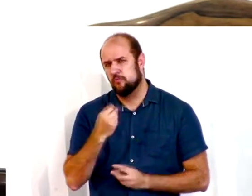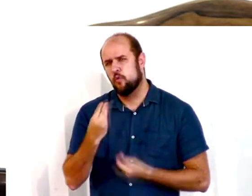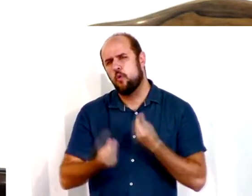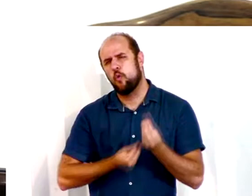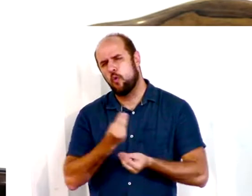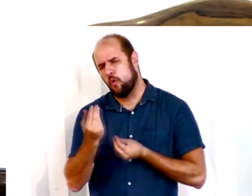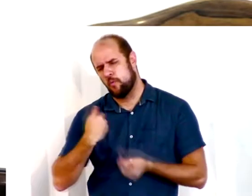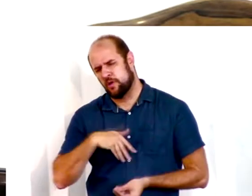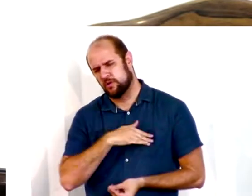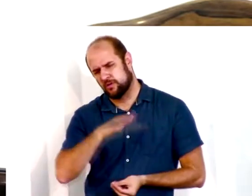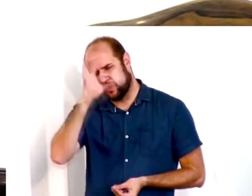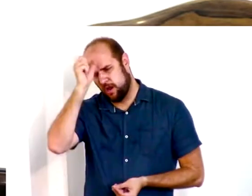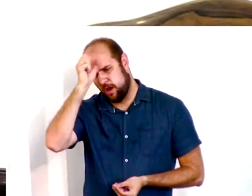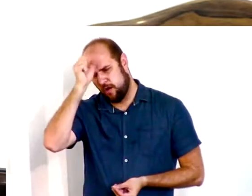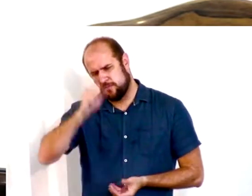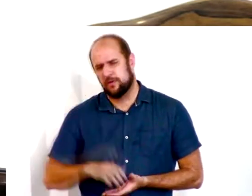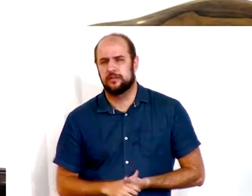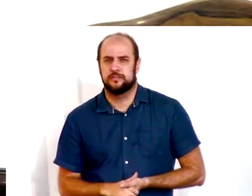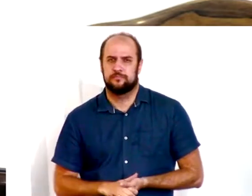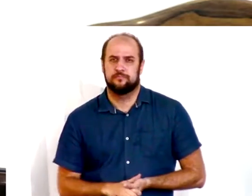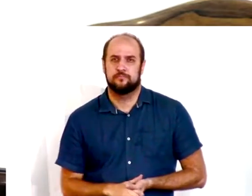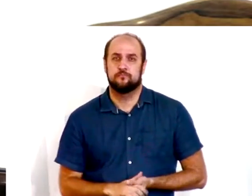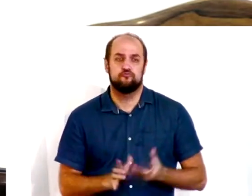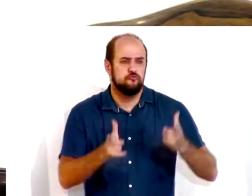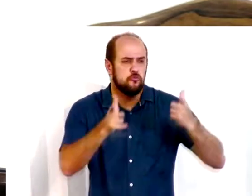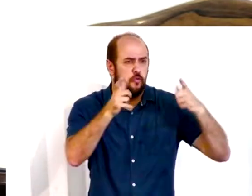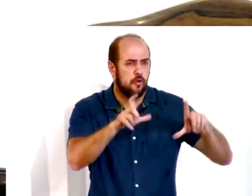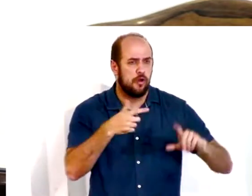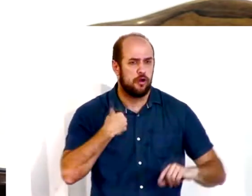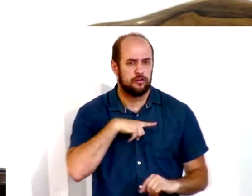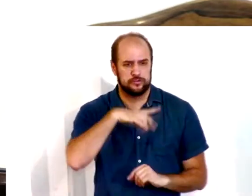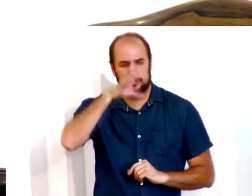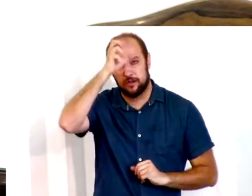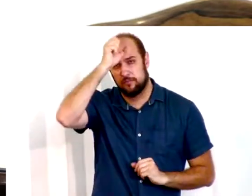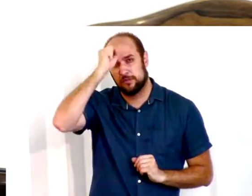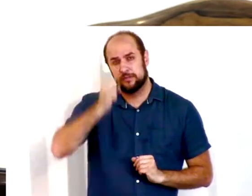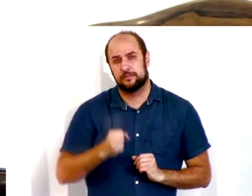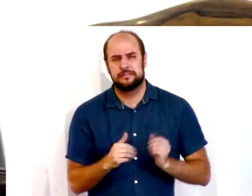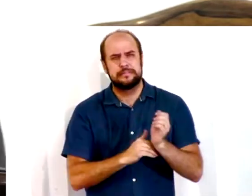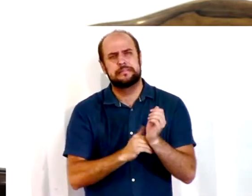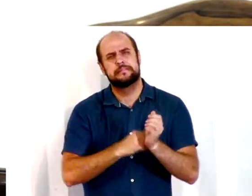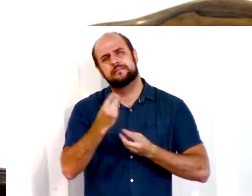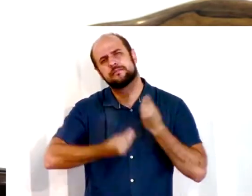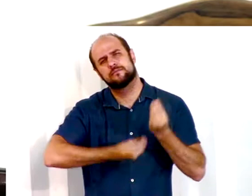nós também podemos aprender? Onde aprendemos esse segredo?